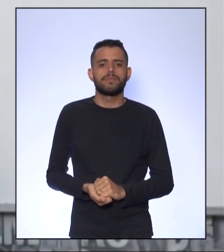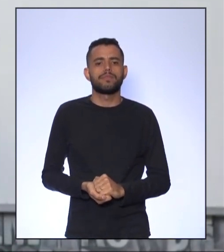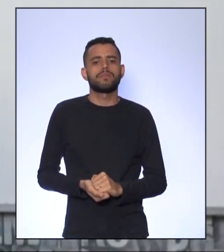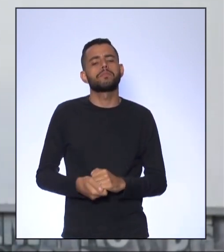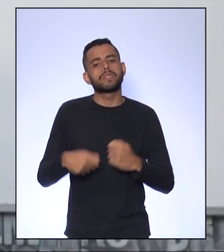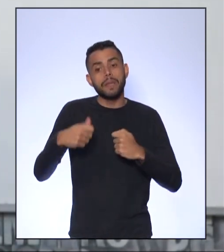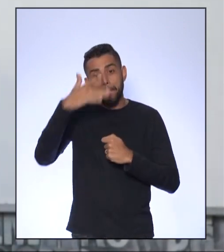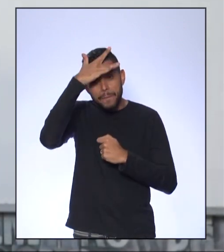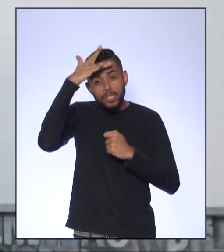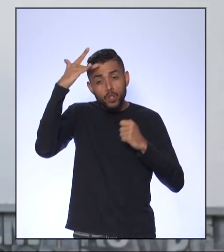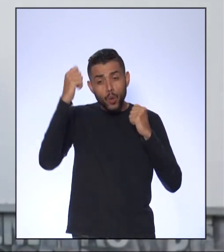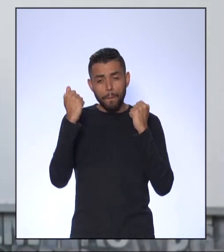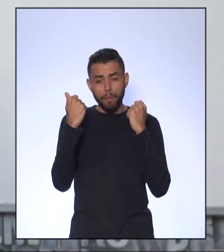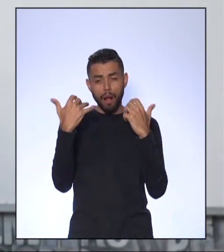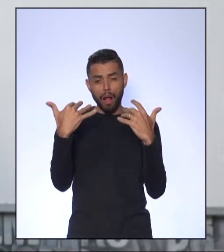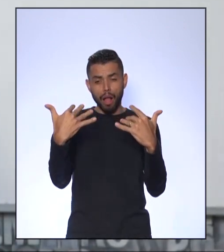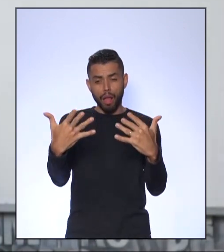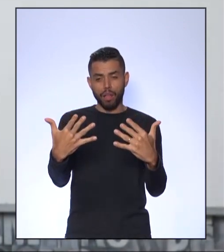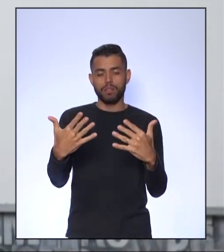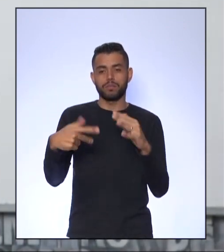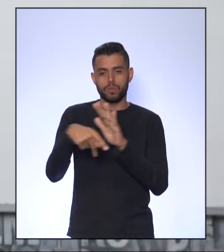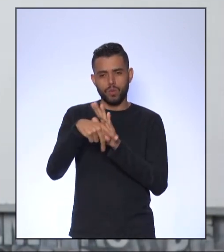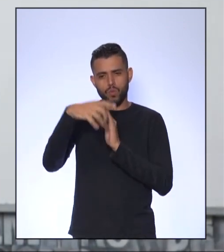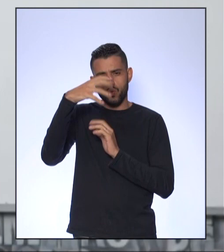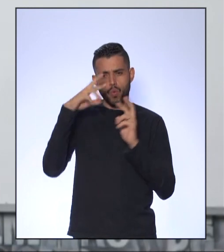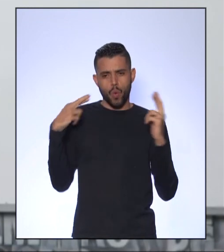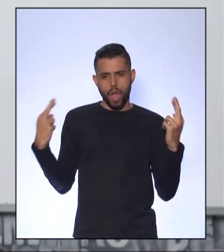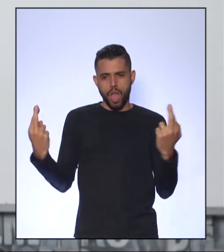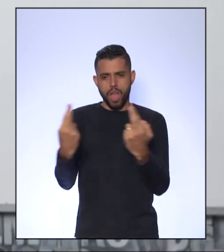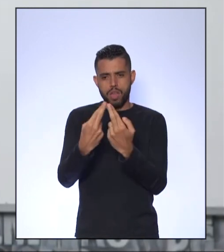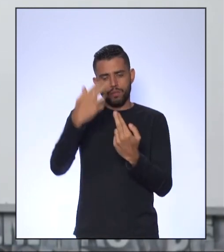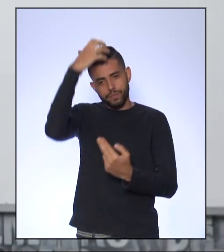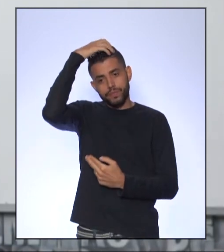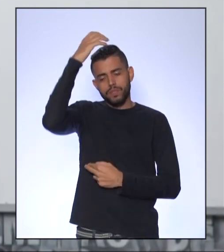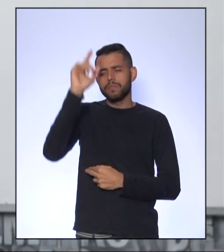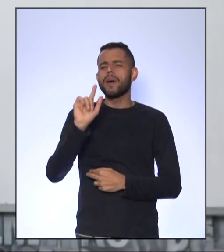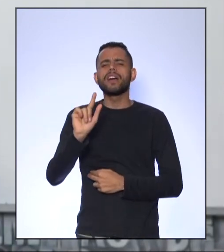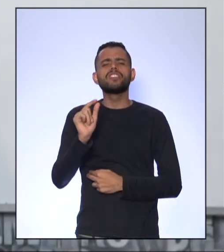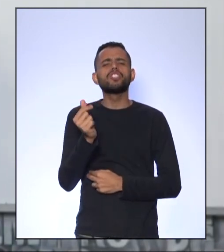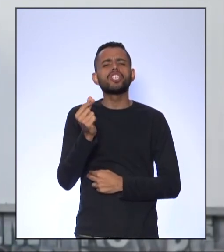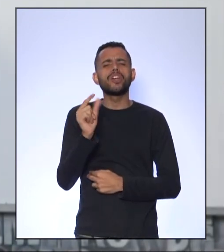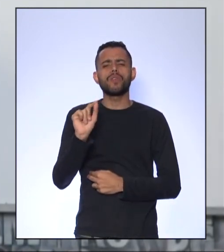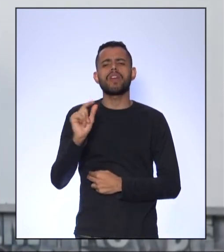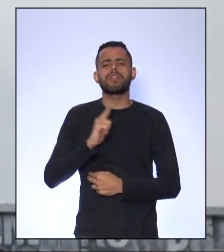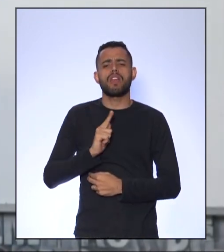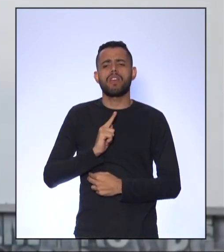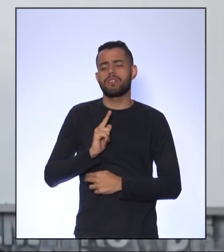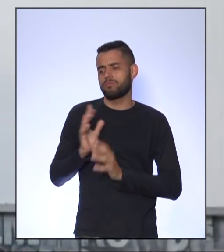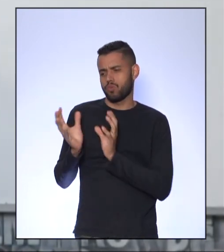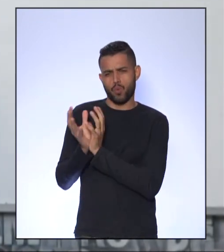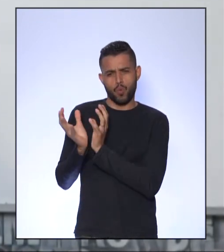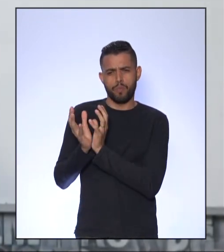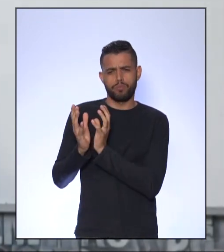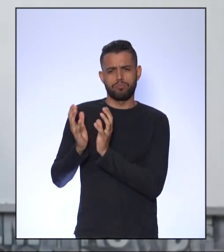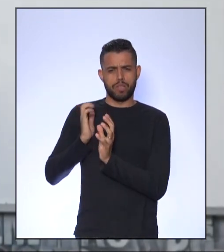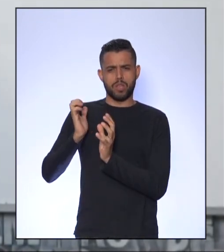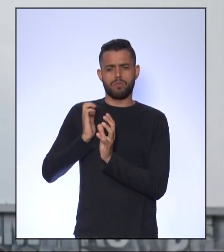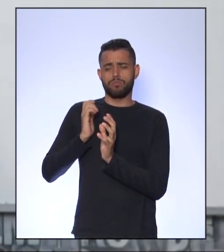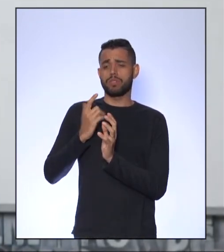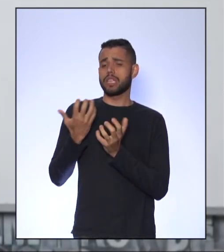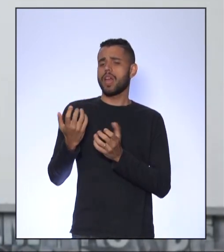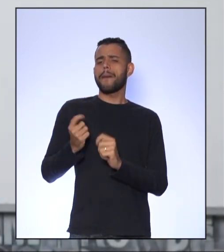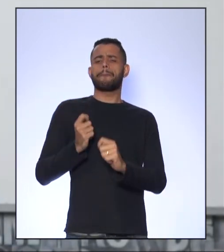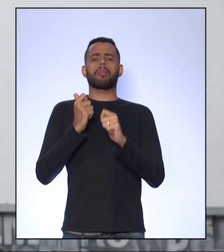real. Quem tem dinheiro? Burguesia. A burguesia quer privilégios. Quais tipos